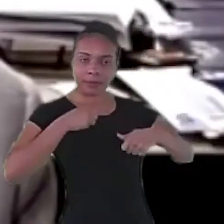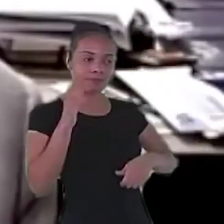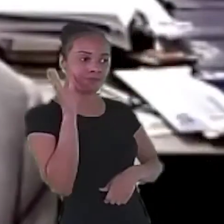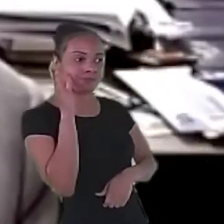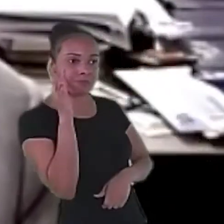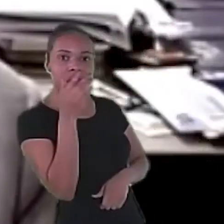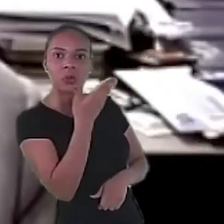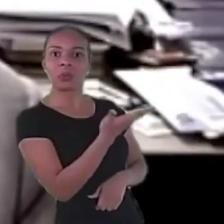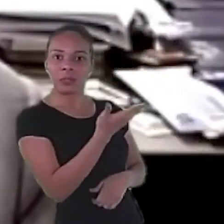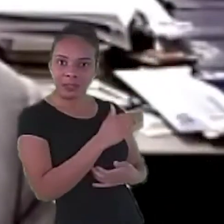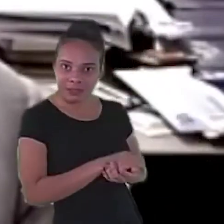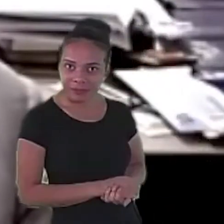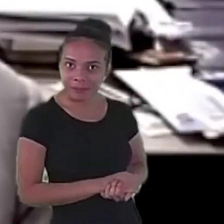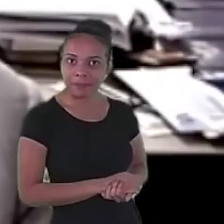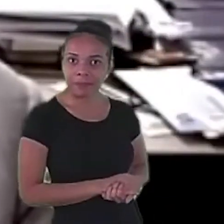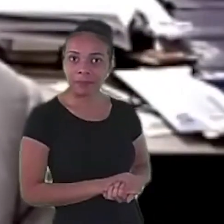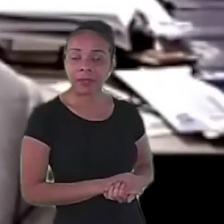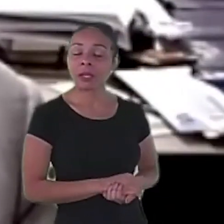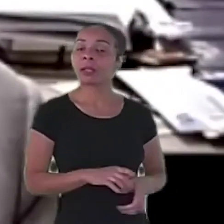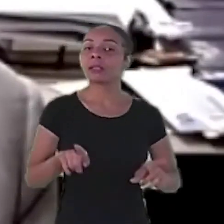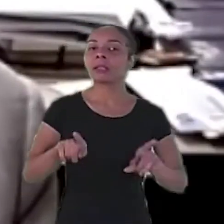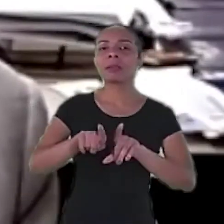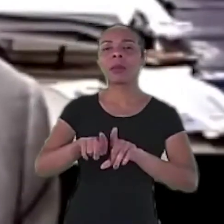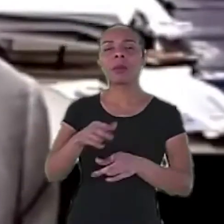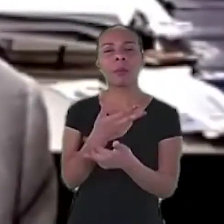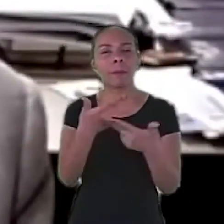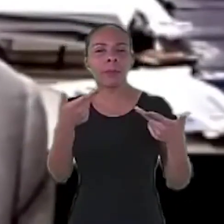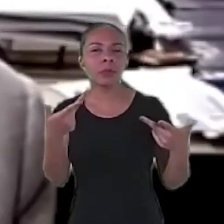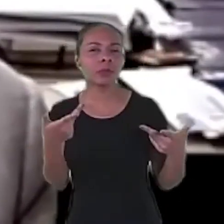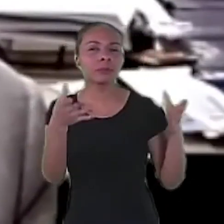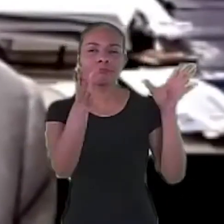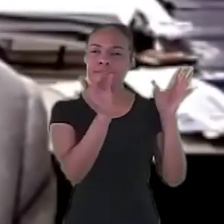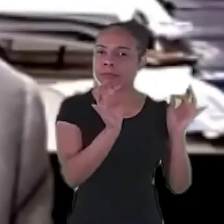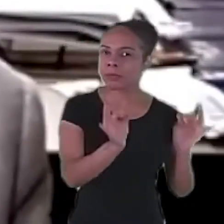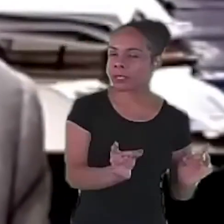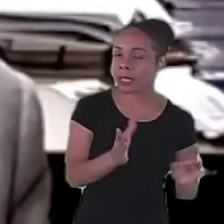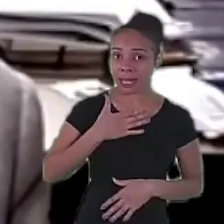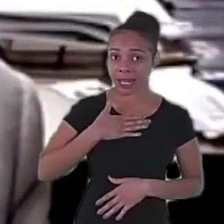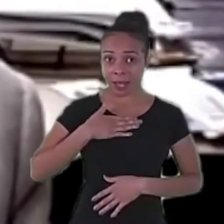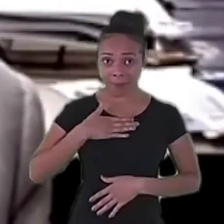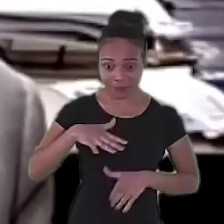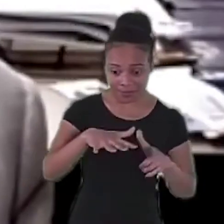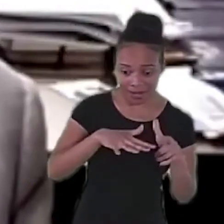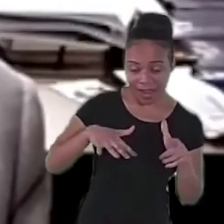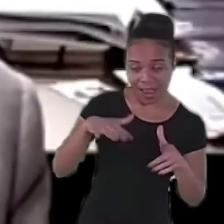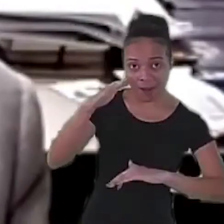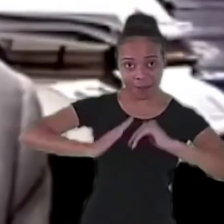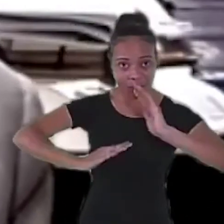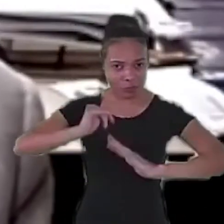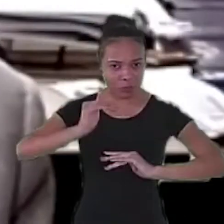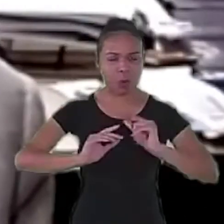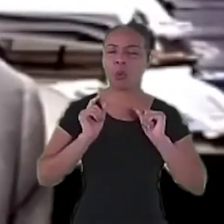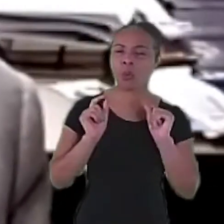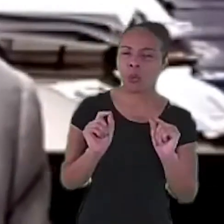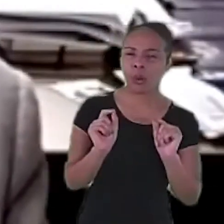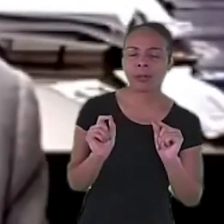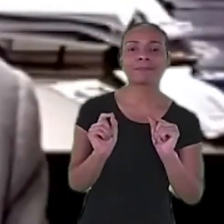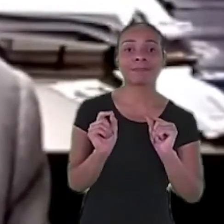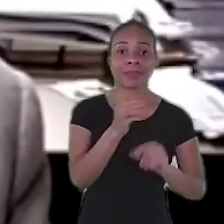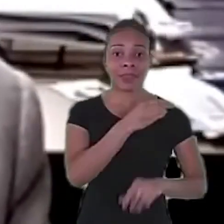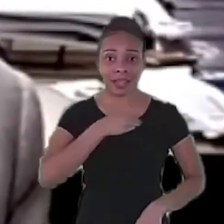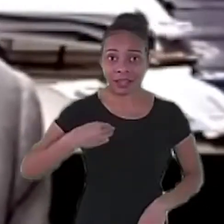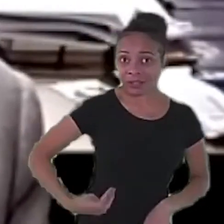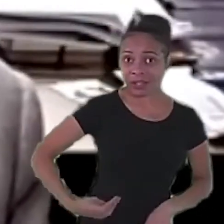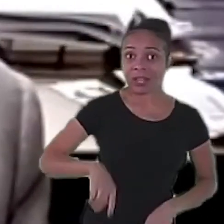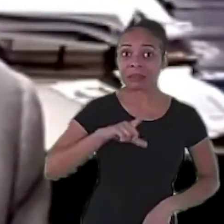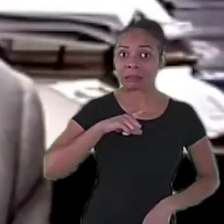coisa que é muito específica na minha área profissional: a China está fazendo um acelerado processo de